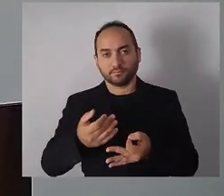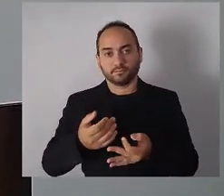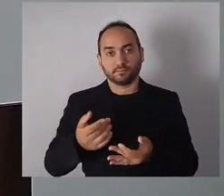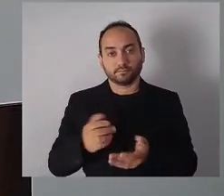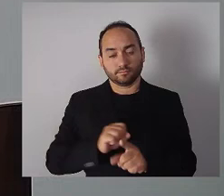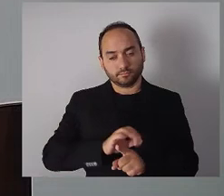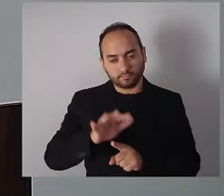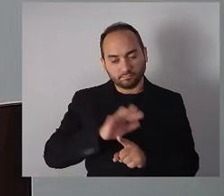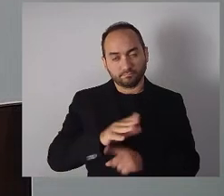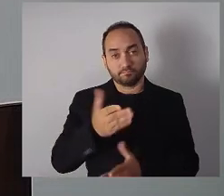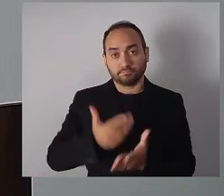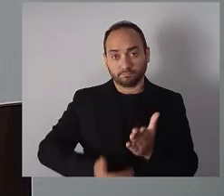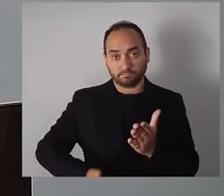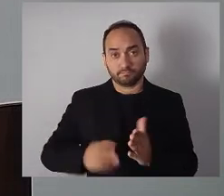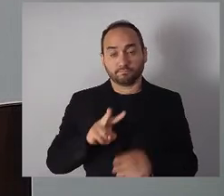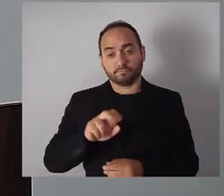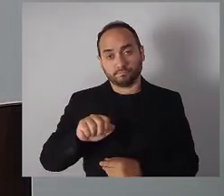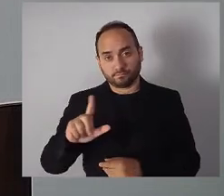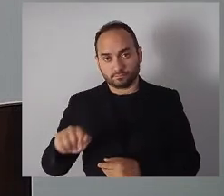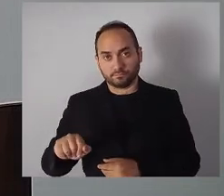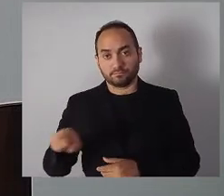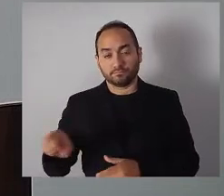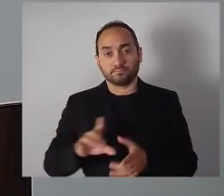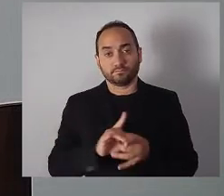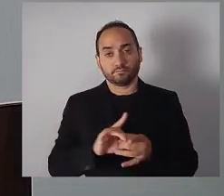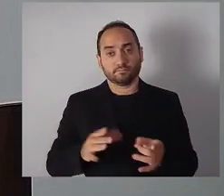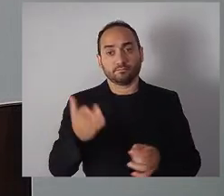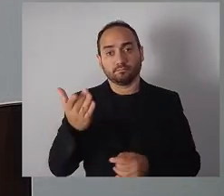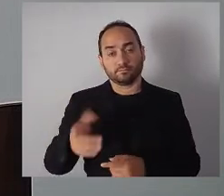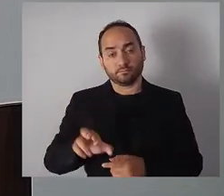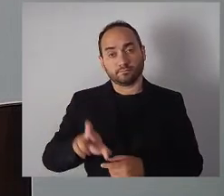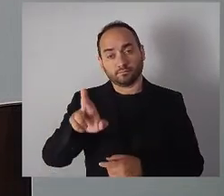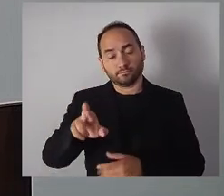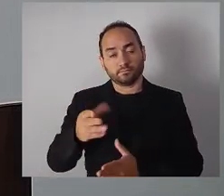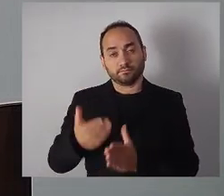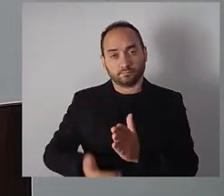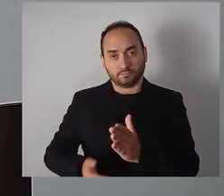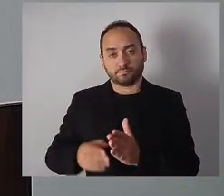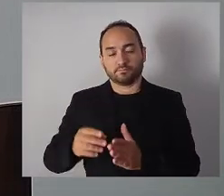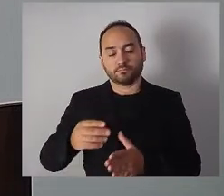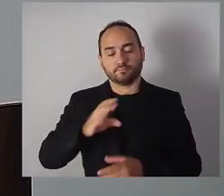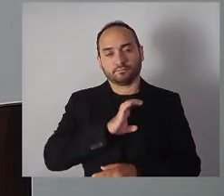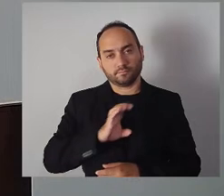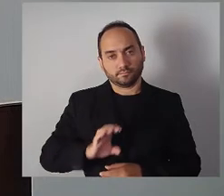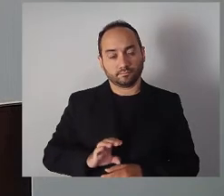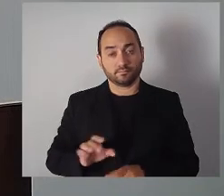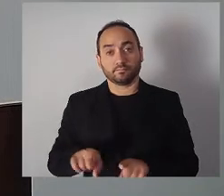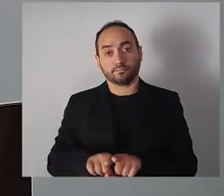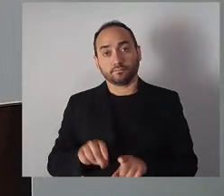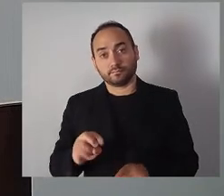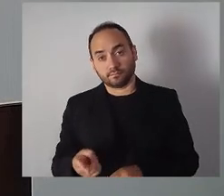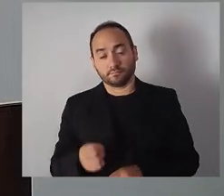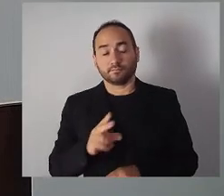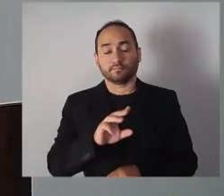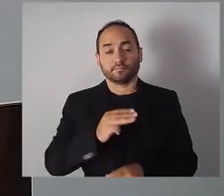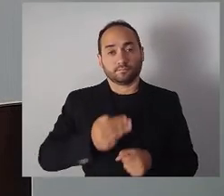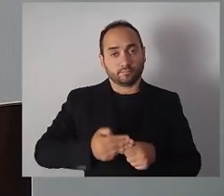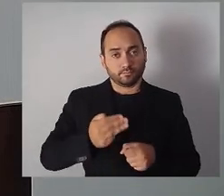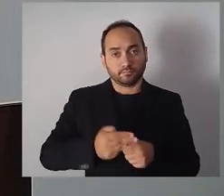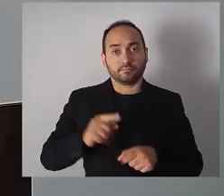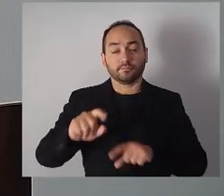de perda de mandato em desfavor de titular de cargo eletivo estadual ou municipal, depreende-se